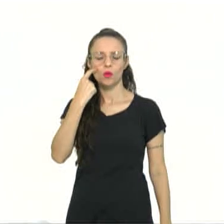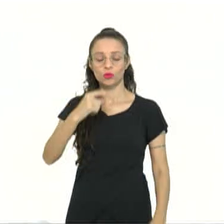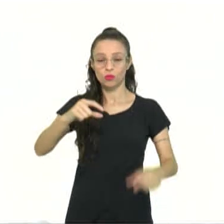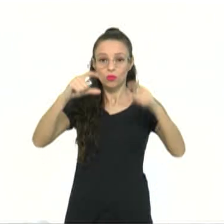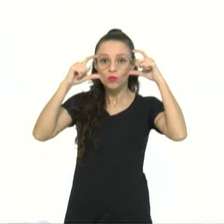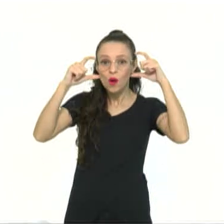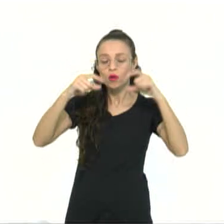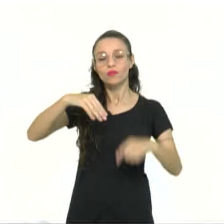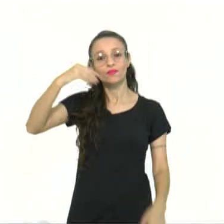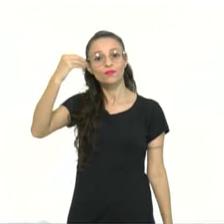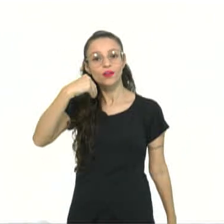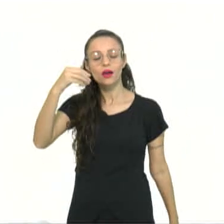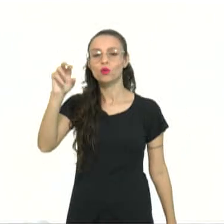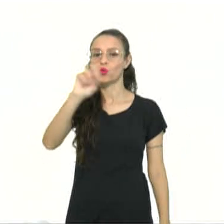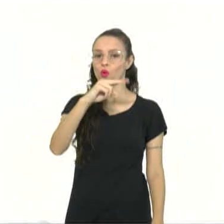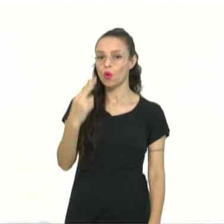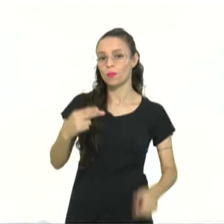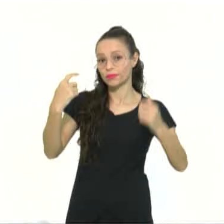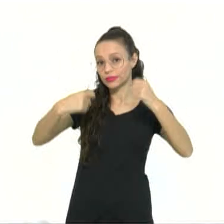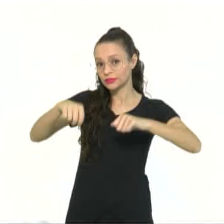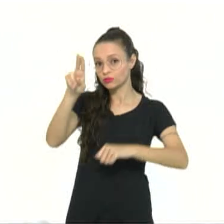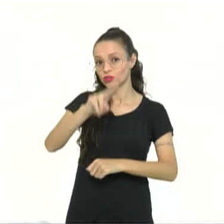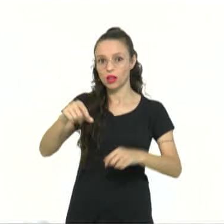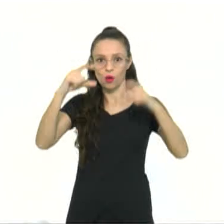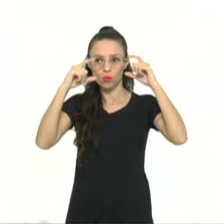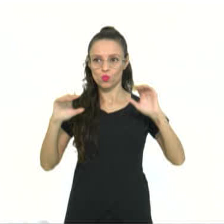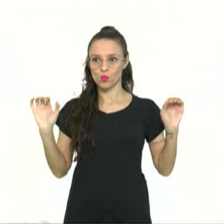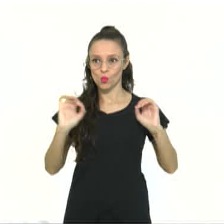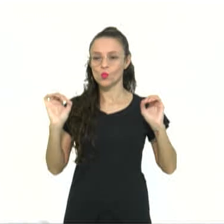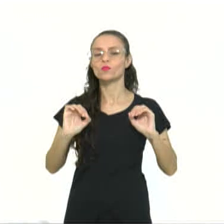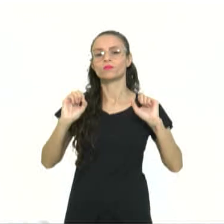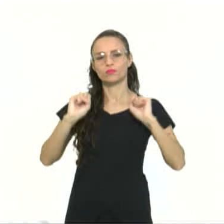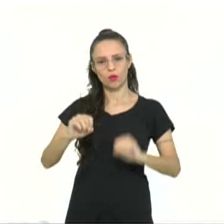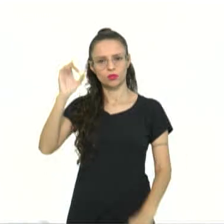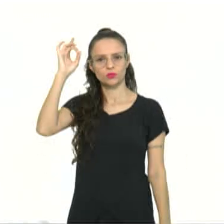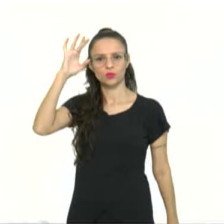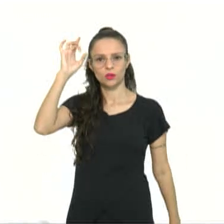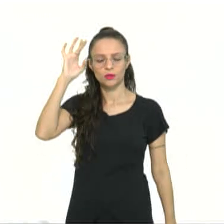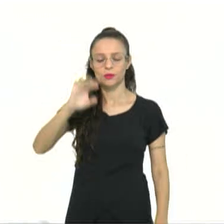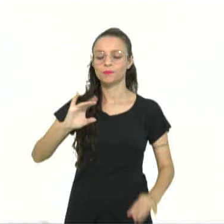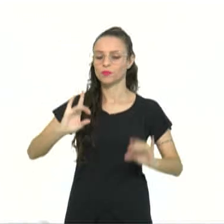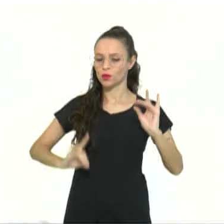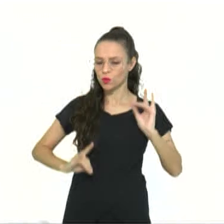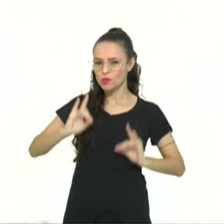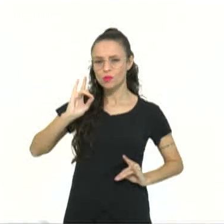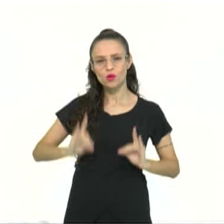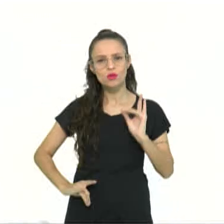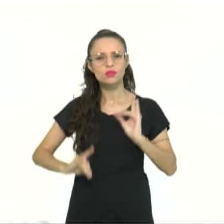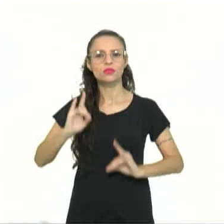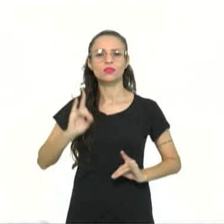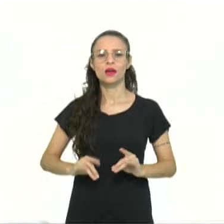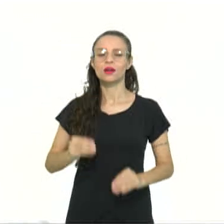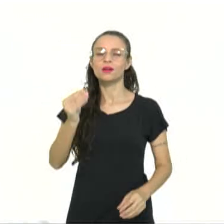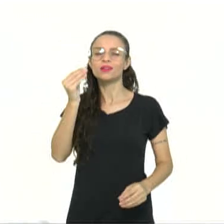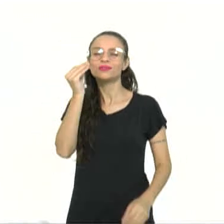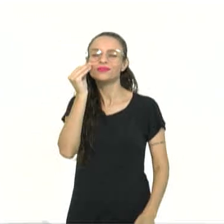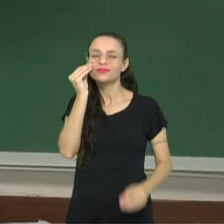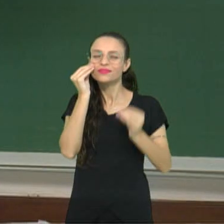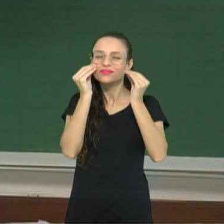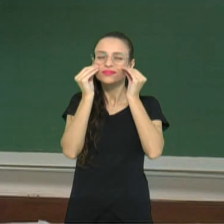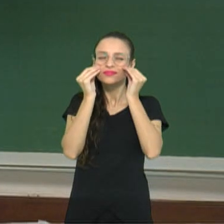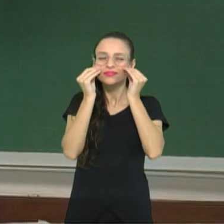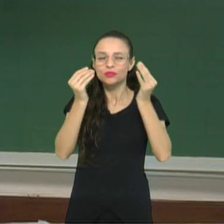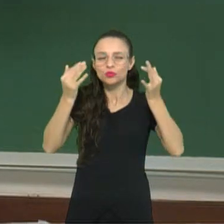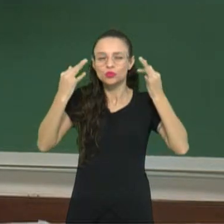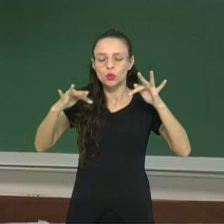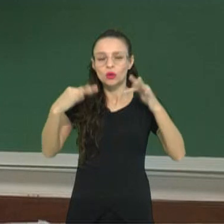óculos está fraco ou você está precisando utilizar óculos, hormonais, hipertensão arterial, infecções, sinosites, várias